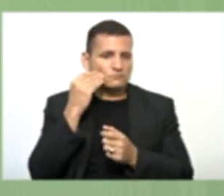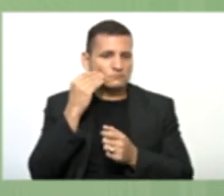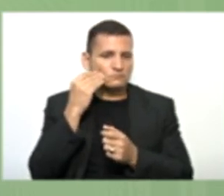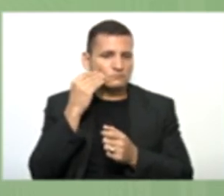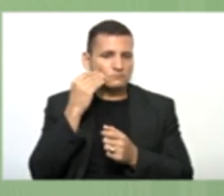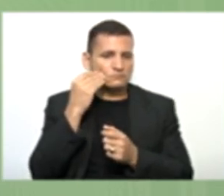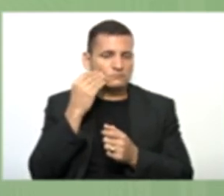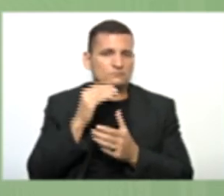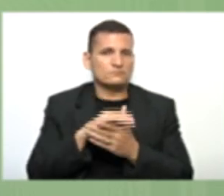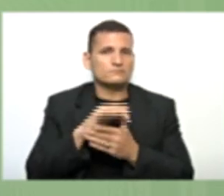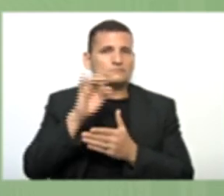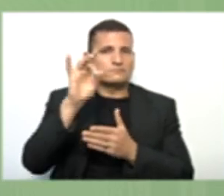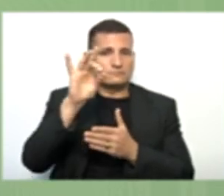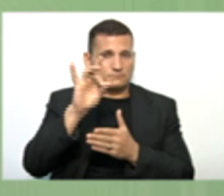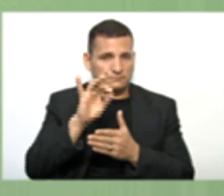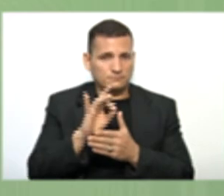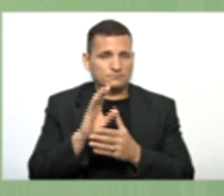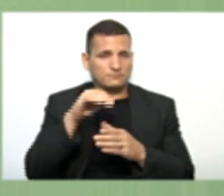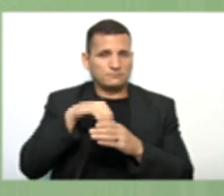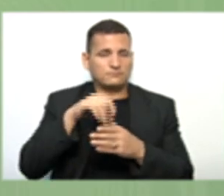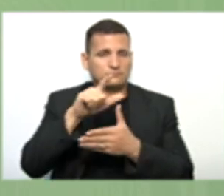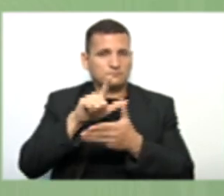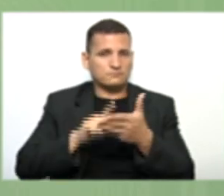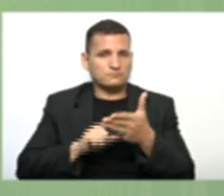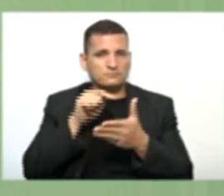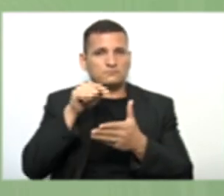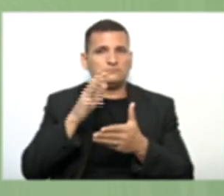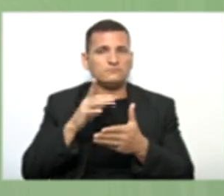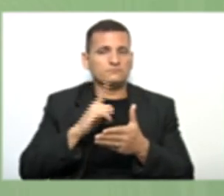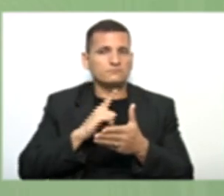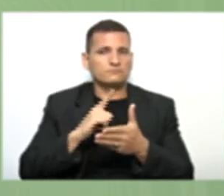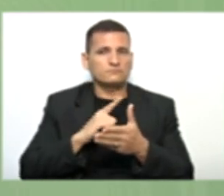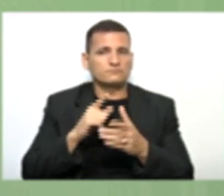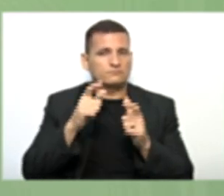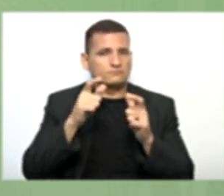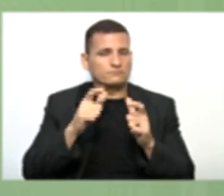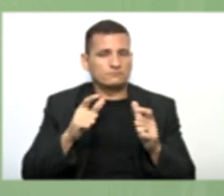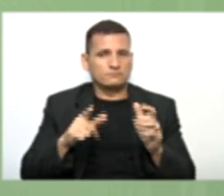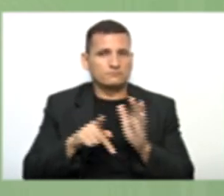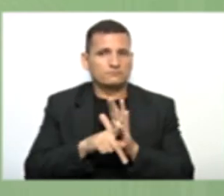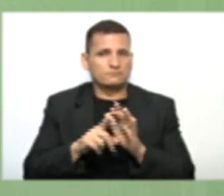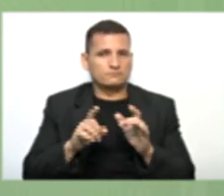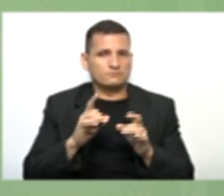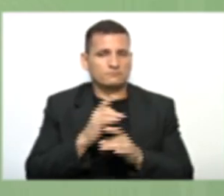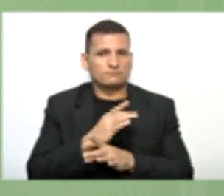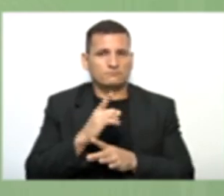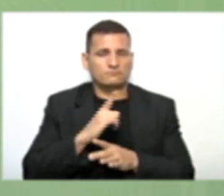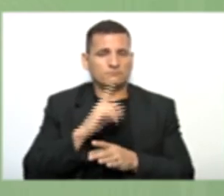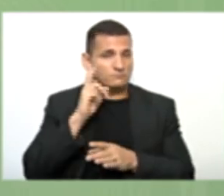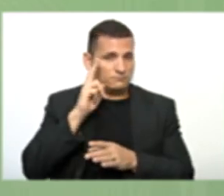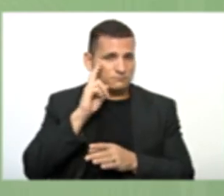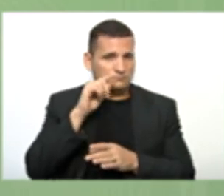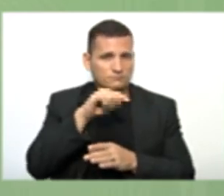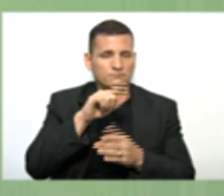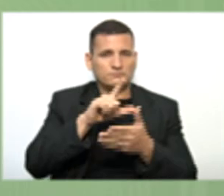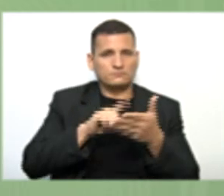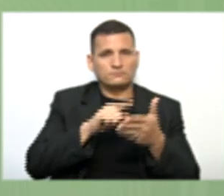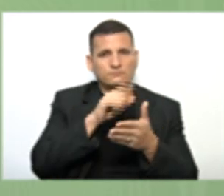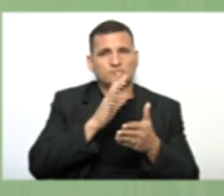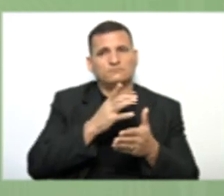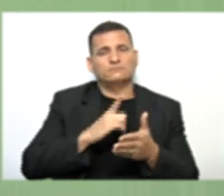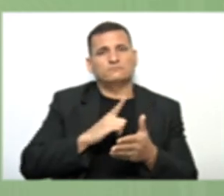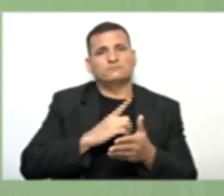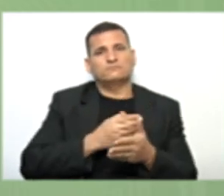Cada posição na lista já vem com uma posição pré-definida. Lembrando que aquela posição que eu coloquei na lista, ela já existe,